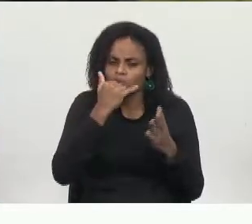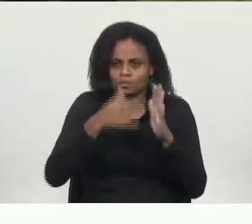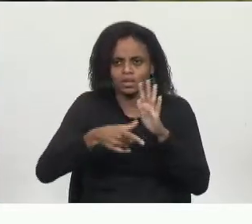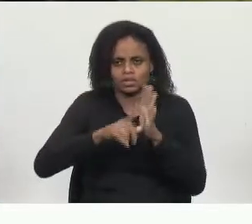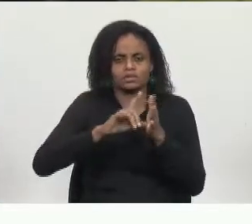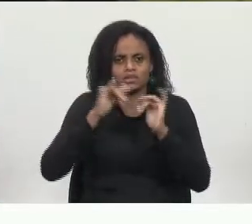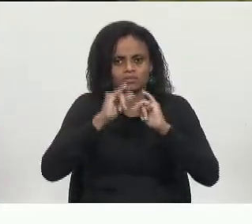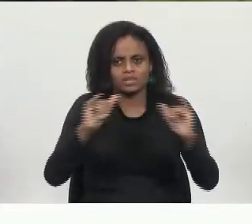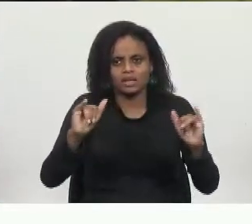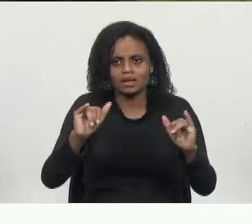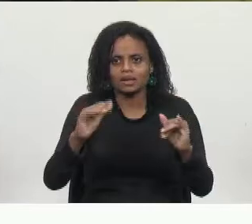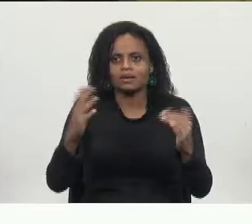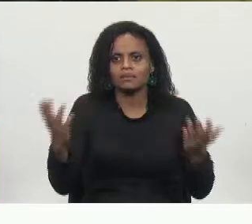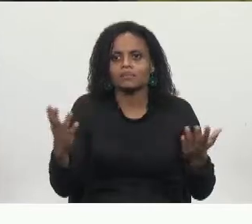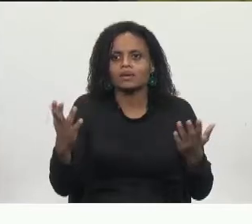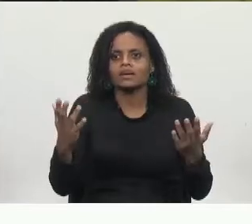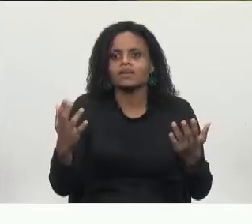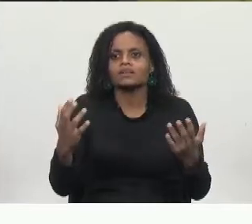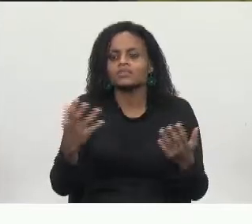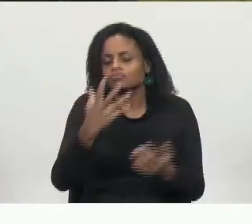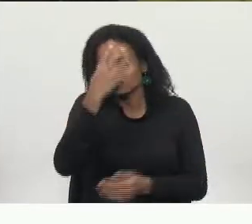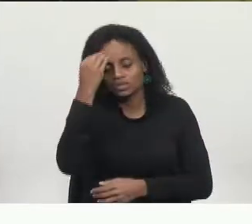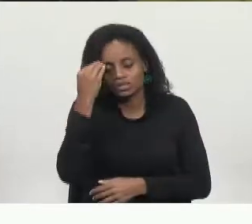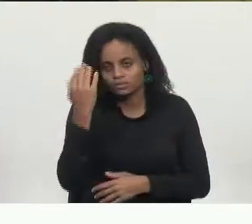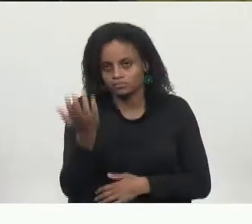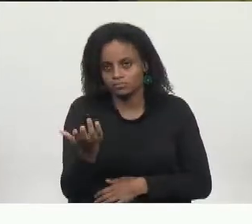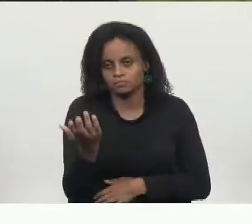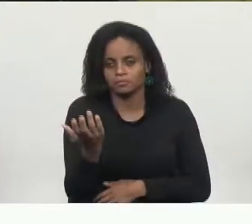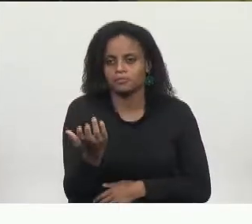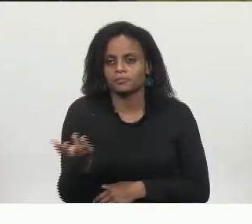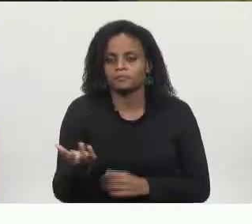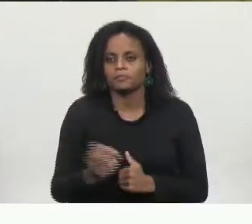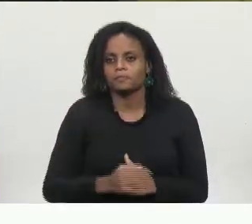e até esqueci, por amor ao tema. Algumas